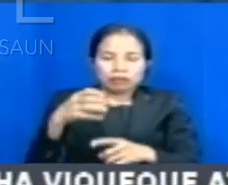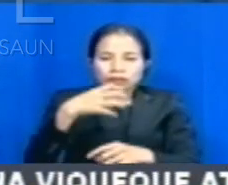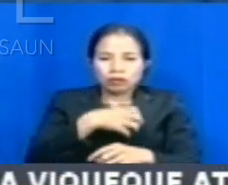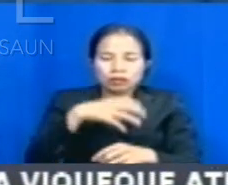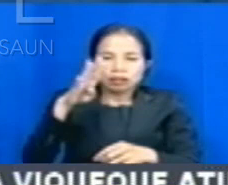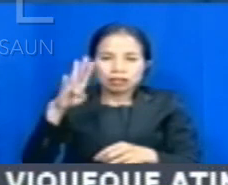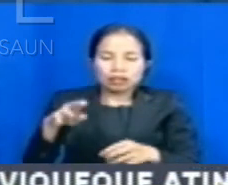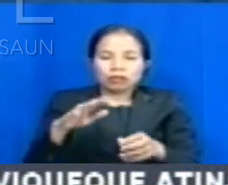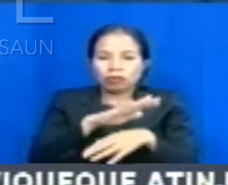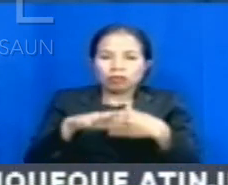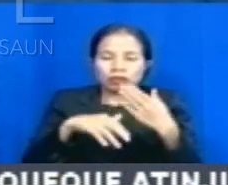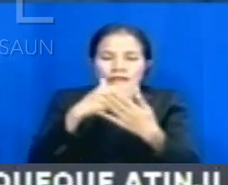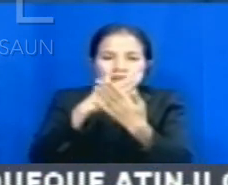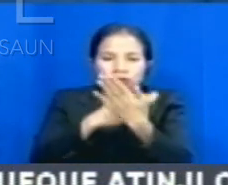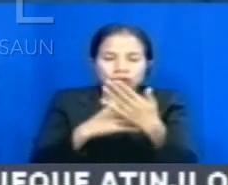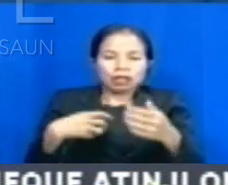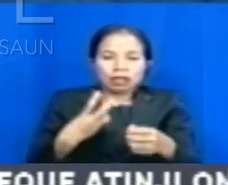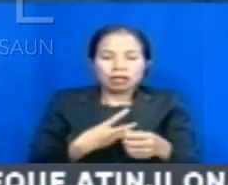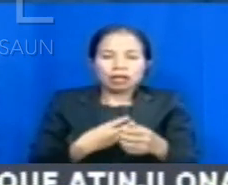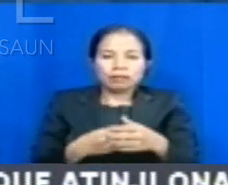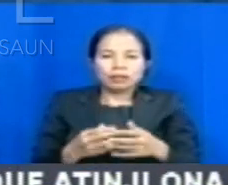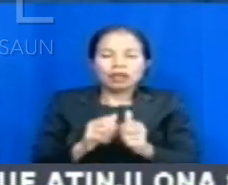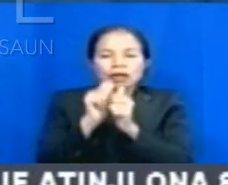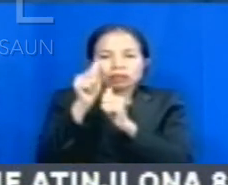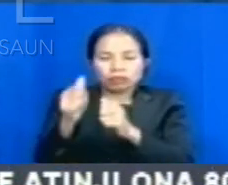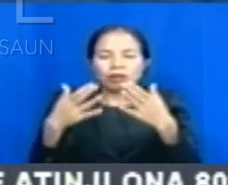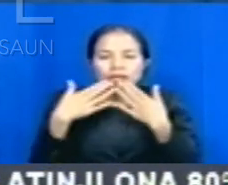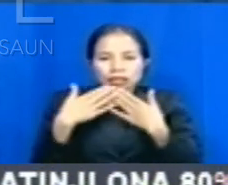a estrutura toma. A minha toa agradecimento teves,